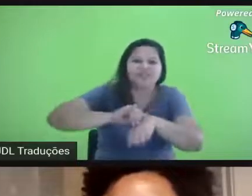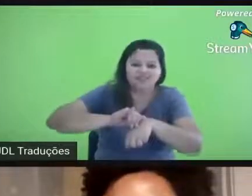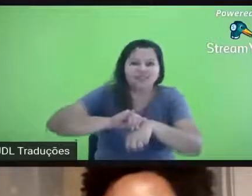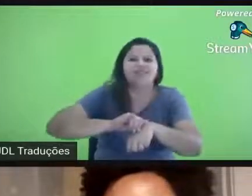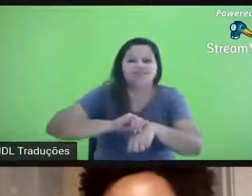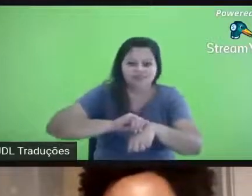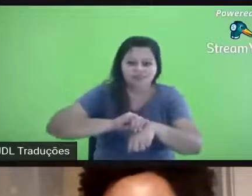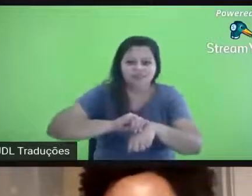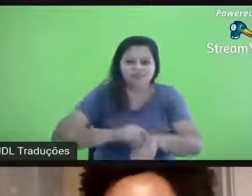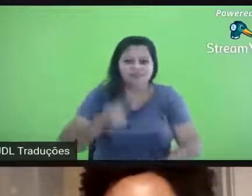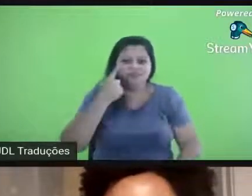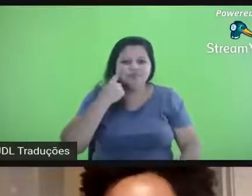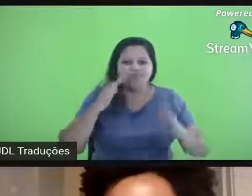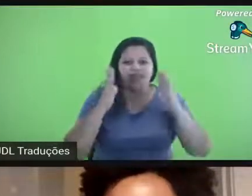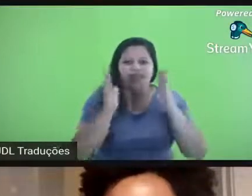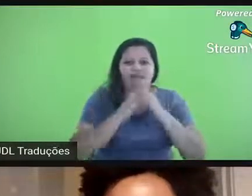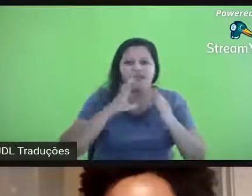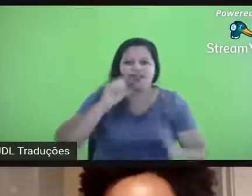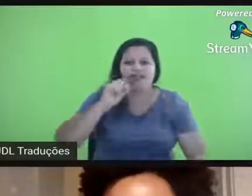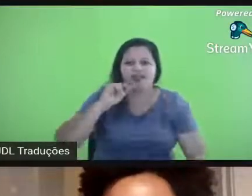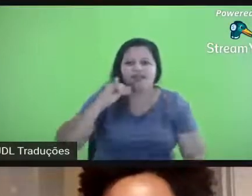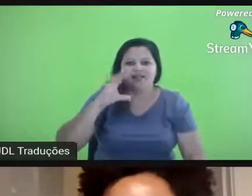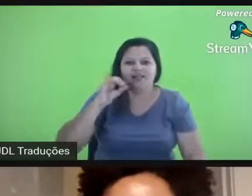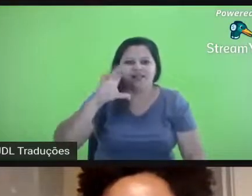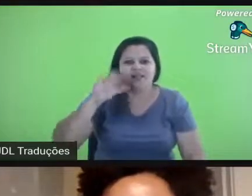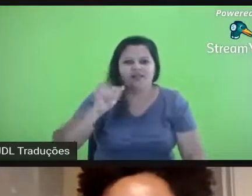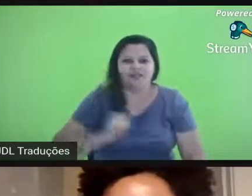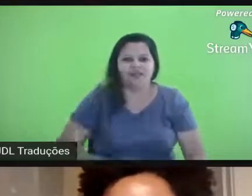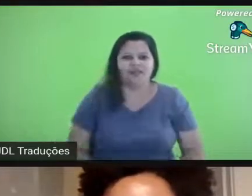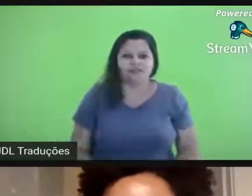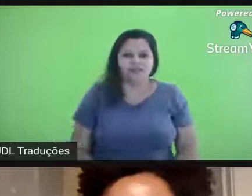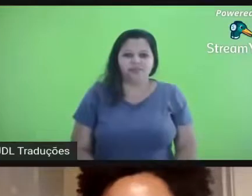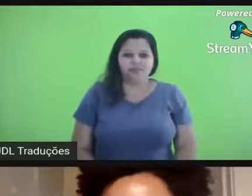exposição, agendar antes e ver a exposição Casa Carioca.